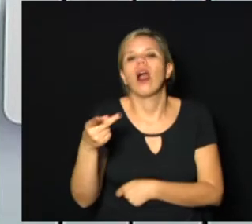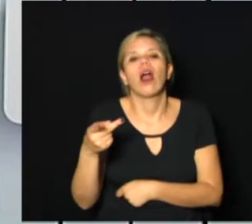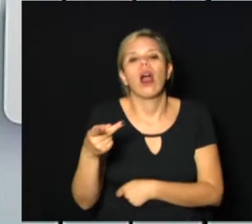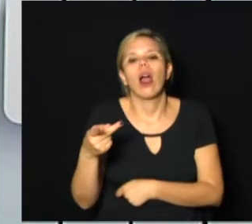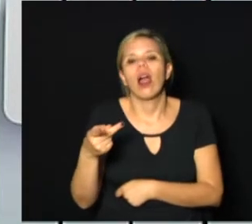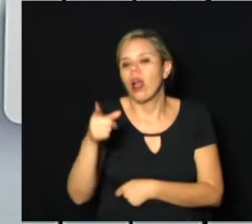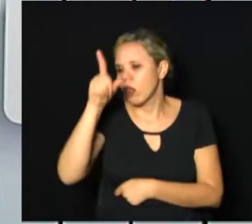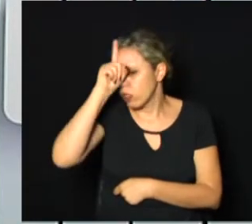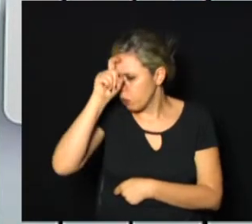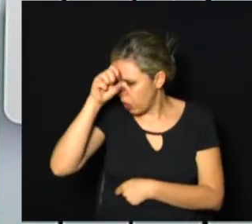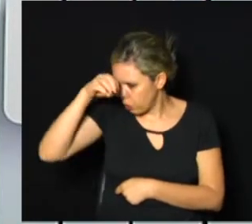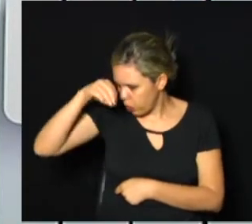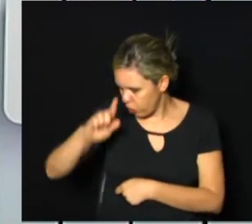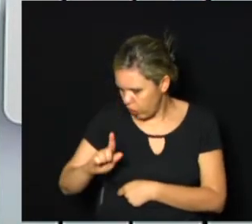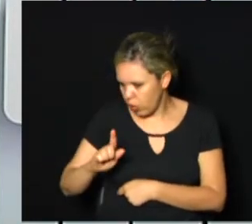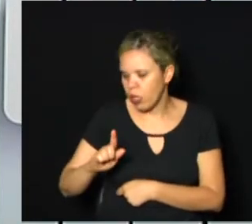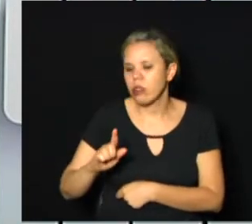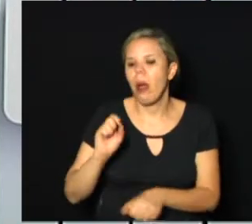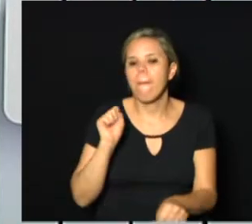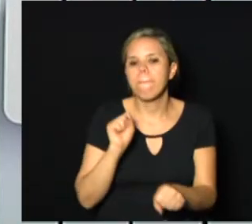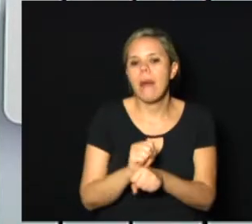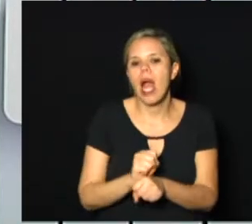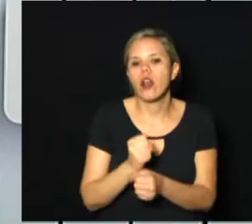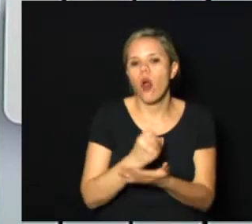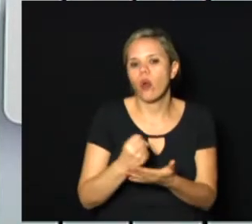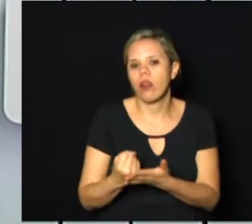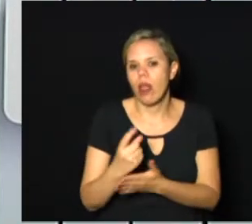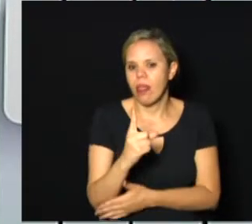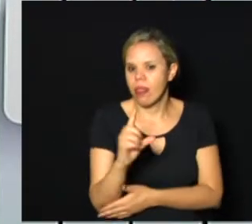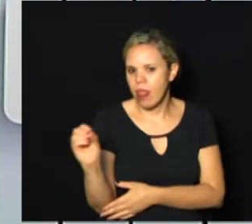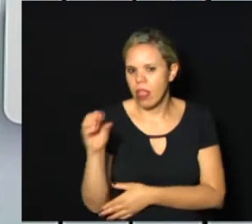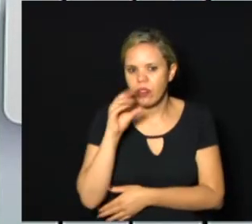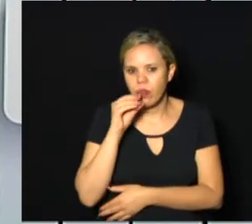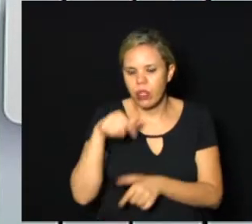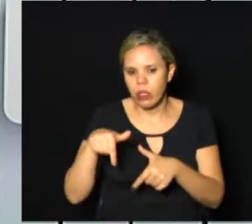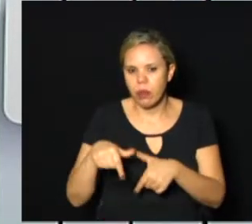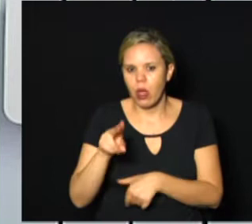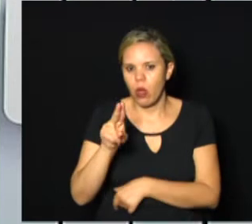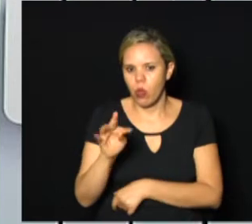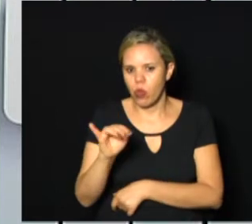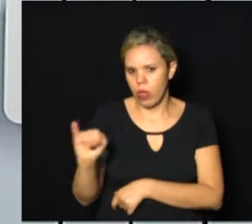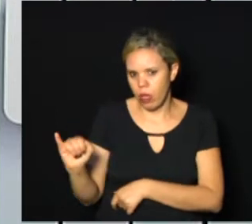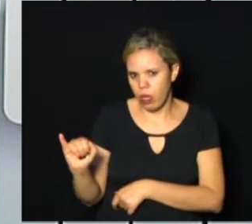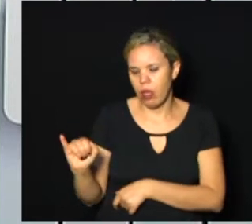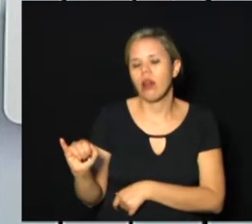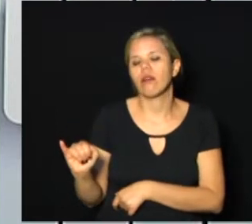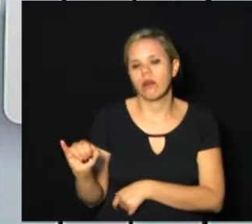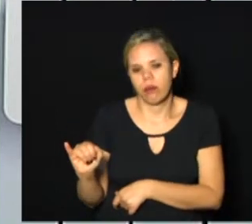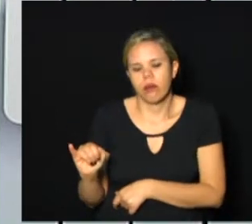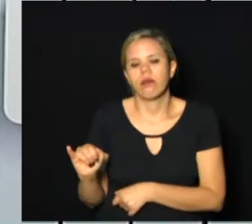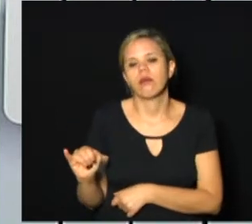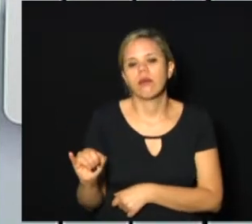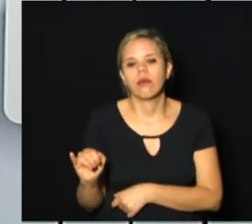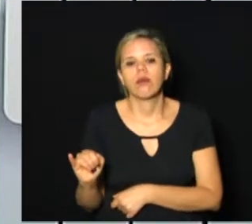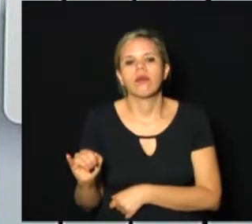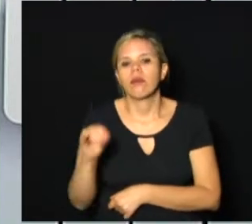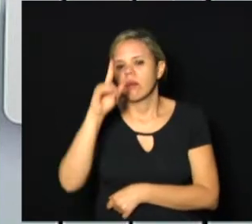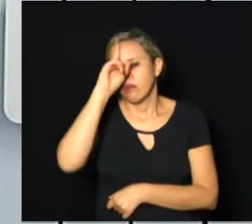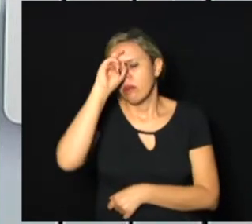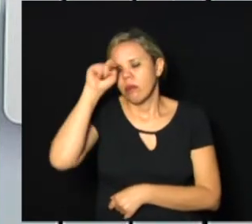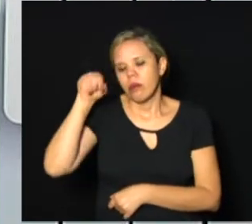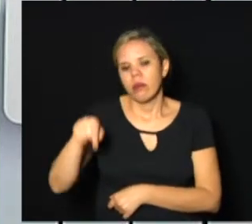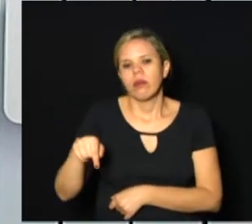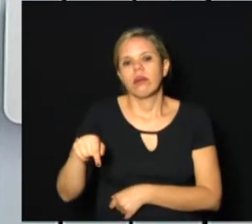Rede Mário Gatti suspendeu o contrato de 10 funcionários que atuavam na UTI, a Unidade de Terapia Intensiva Pediátrica,